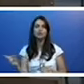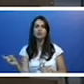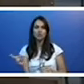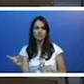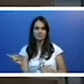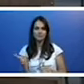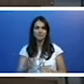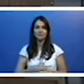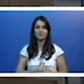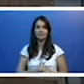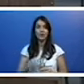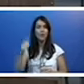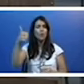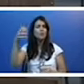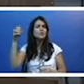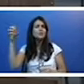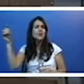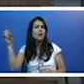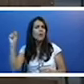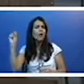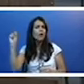100x. Ok.